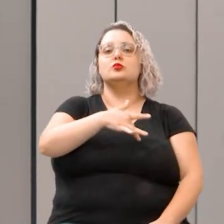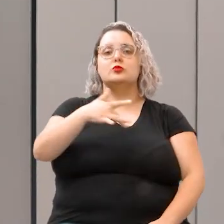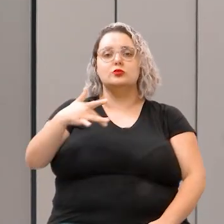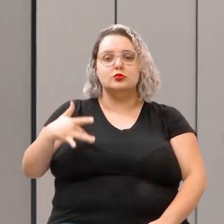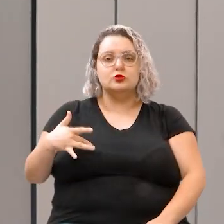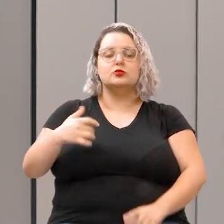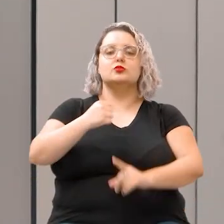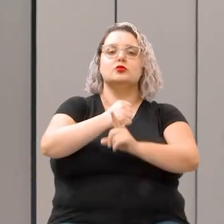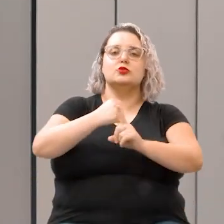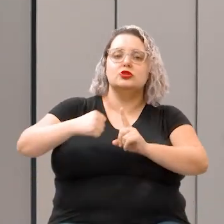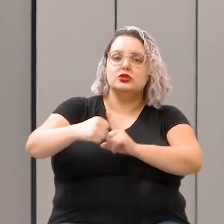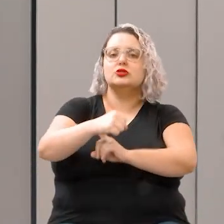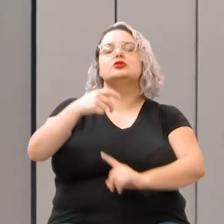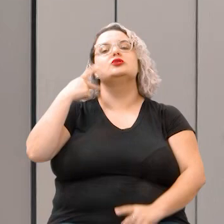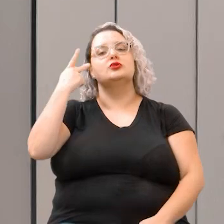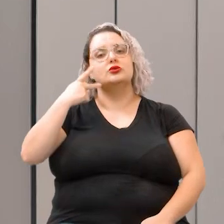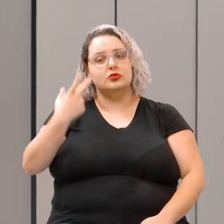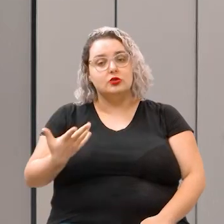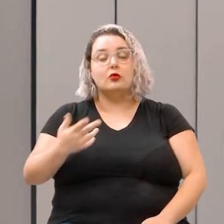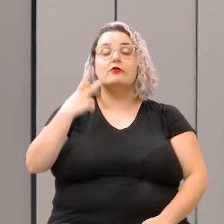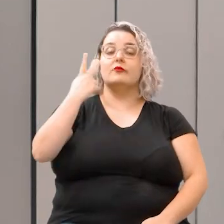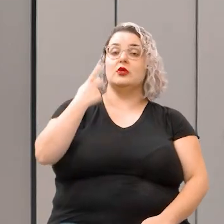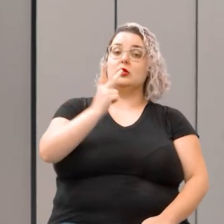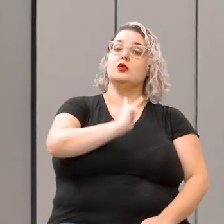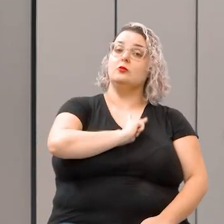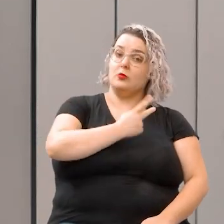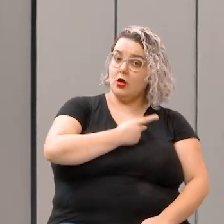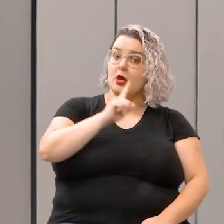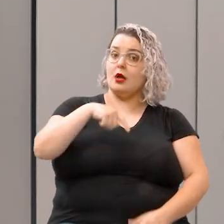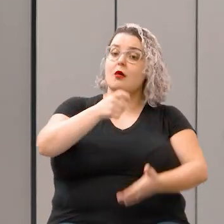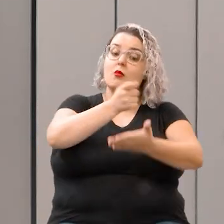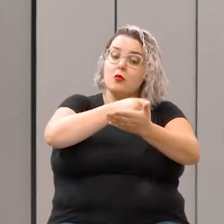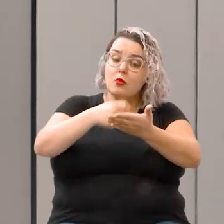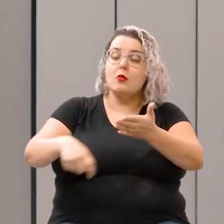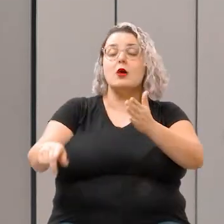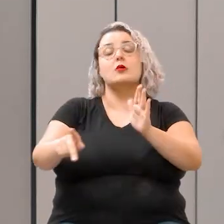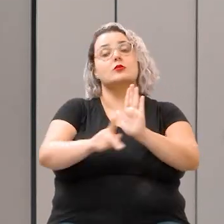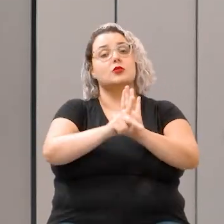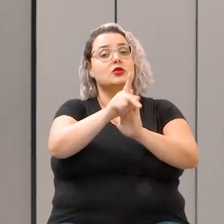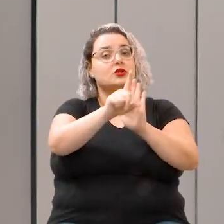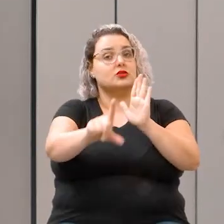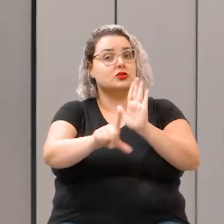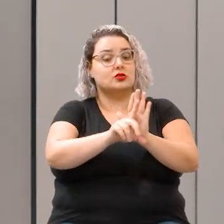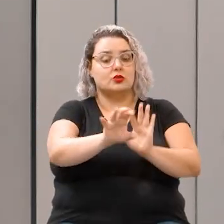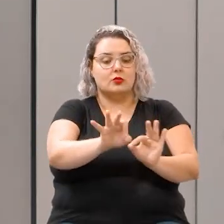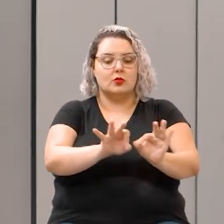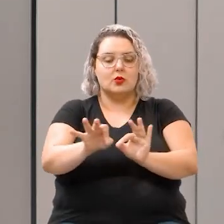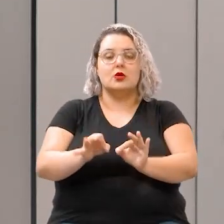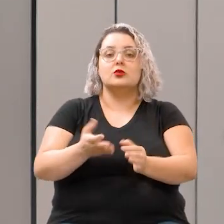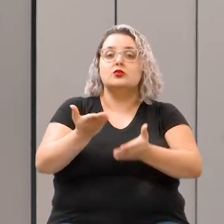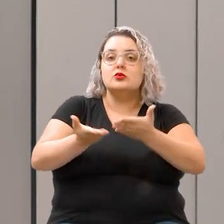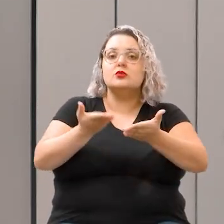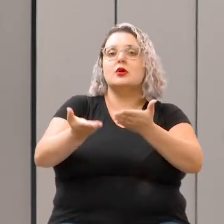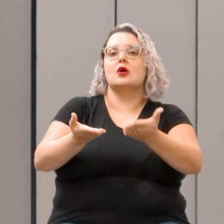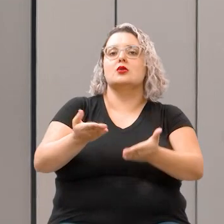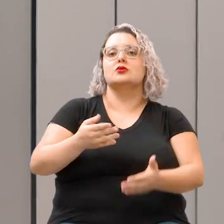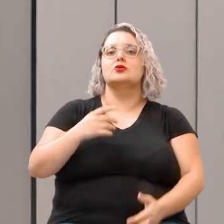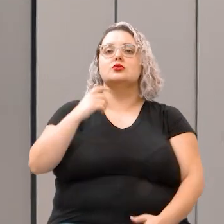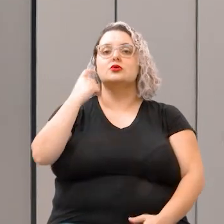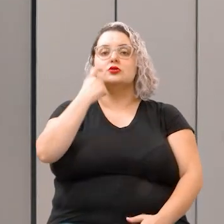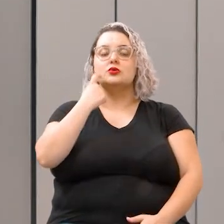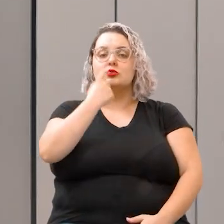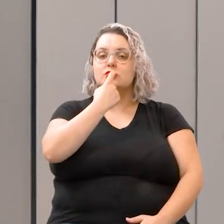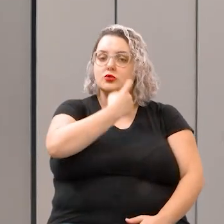o vereador Paulo Haddad, que inclusive é autor de leis que tratam do programa de saúde bucal aqui no nosso